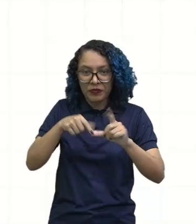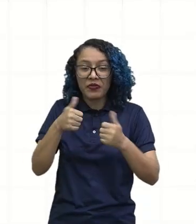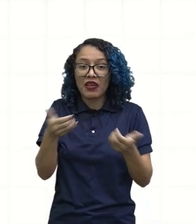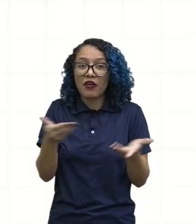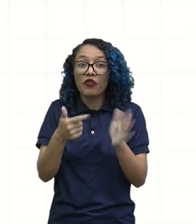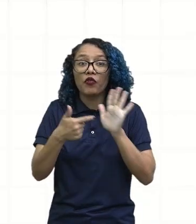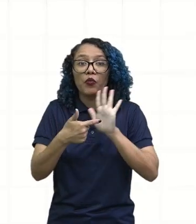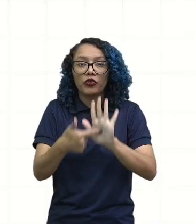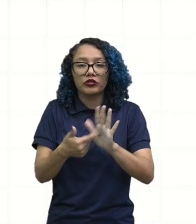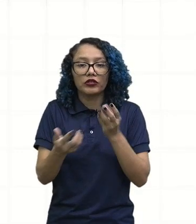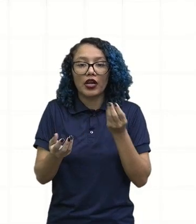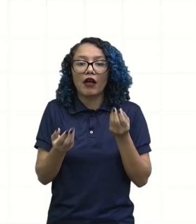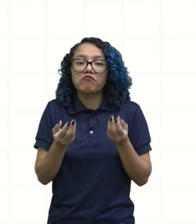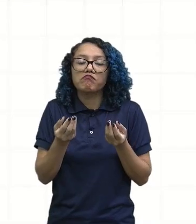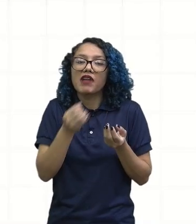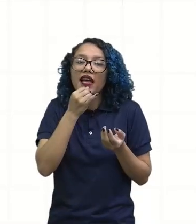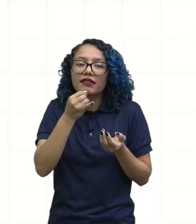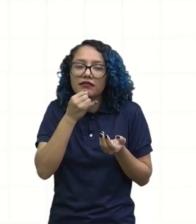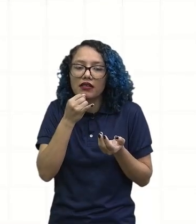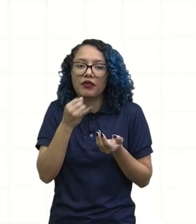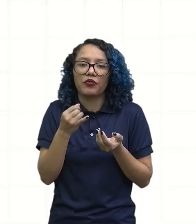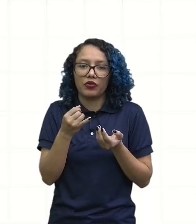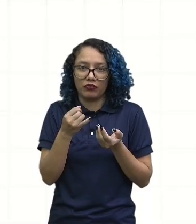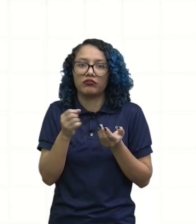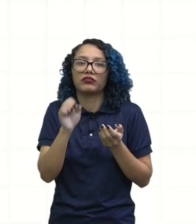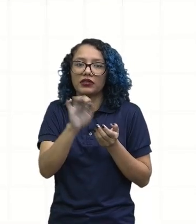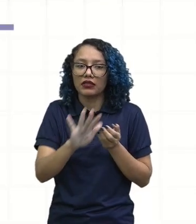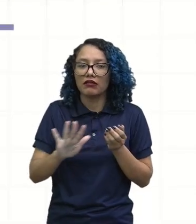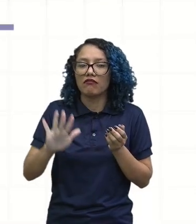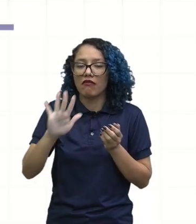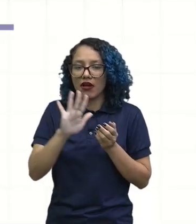você aqui um exemplo aqui, né, uma imagem